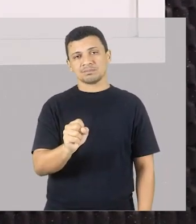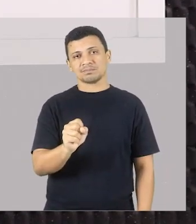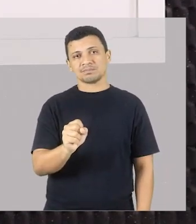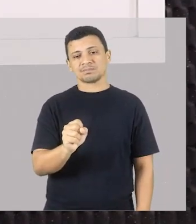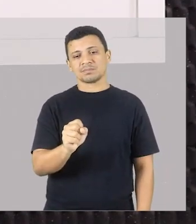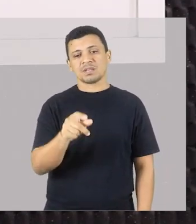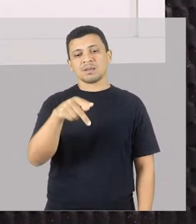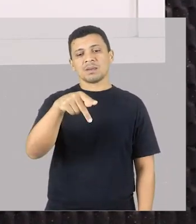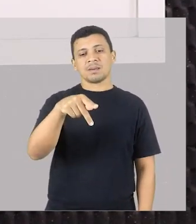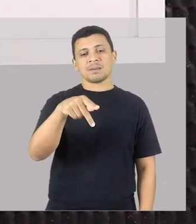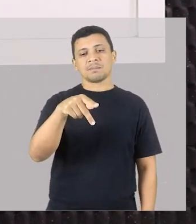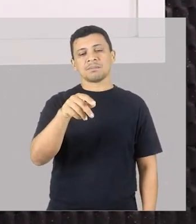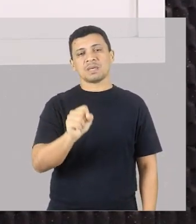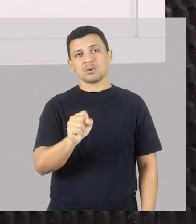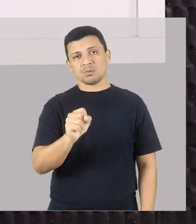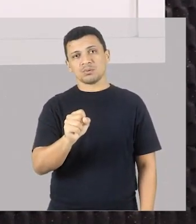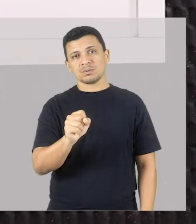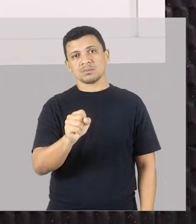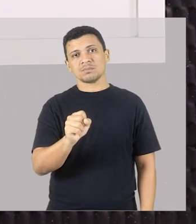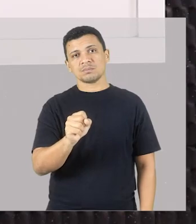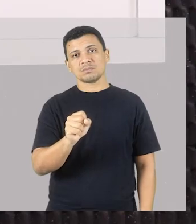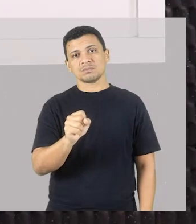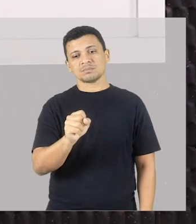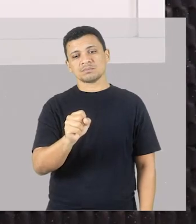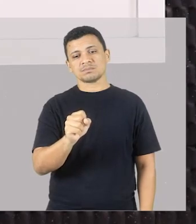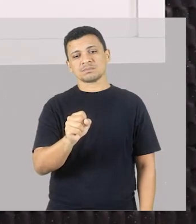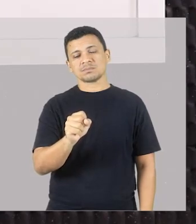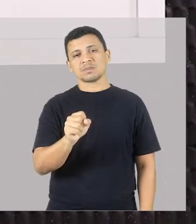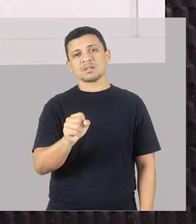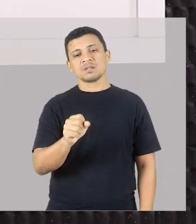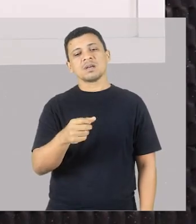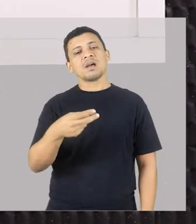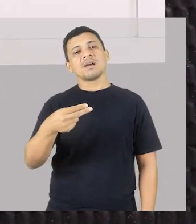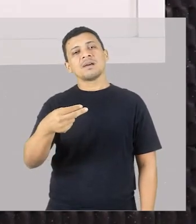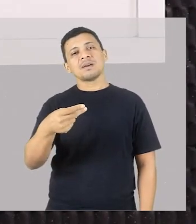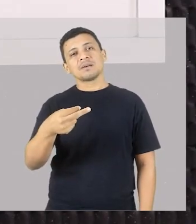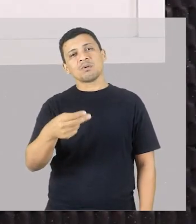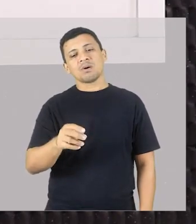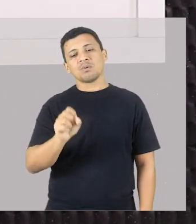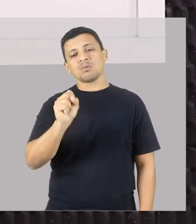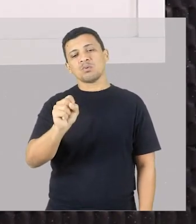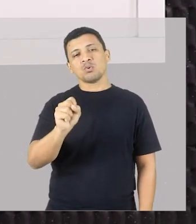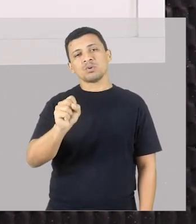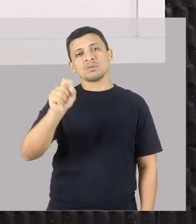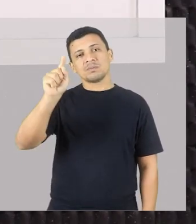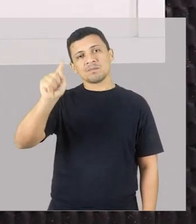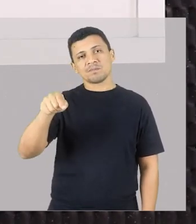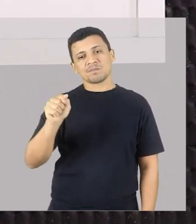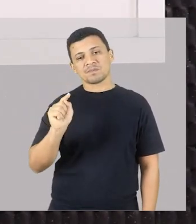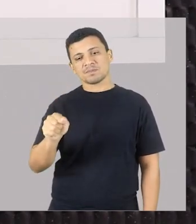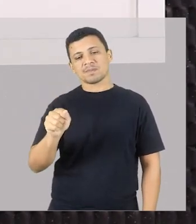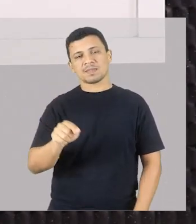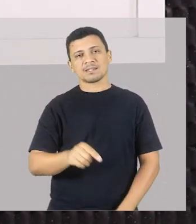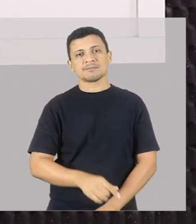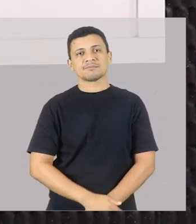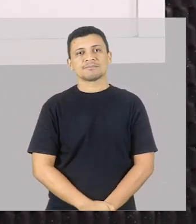permutação de 8 elementos. Ou seja, 8